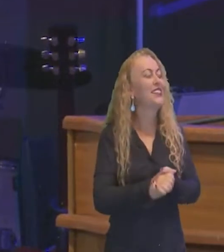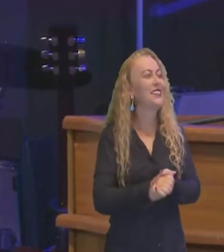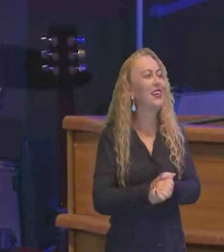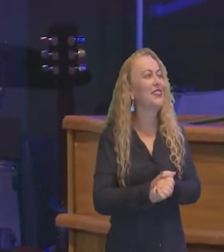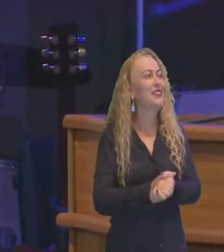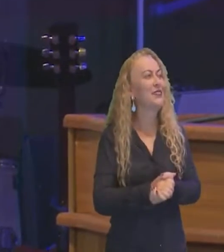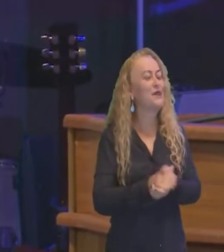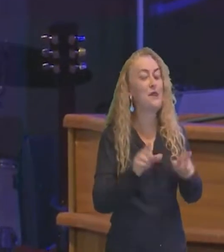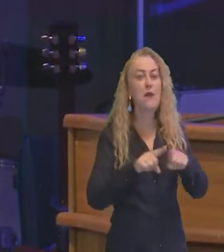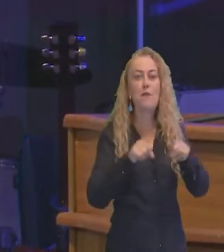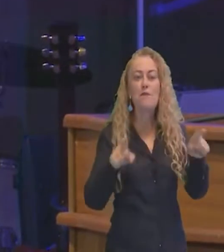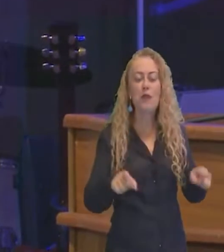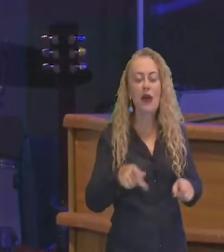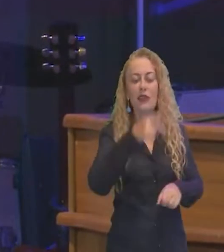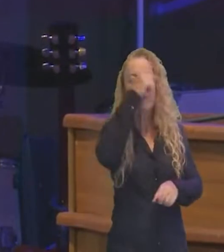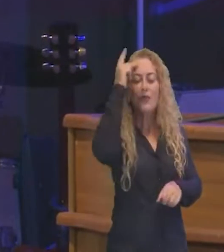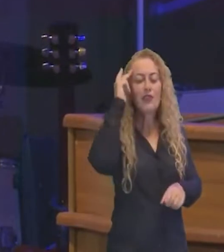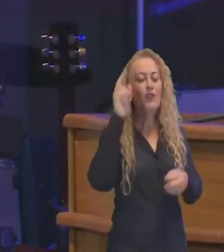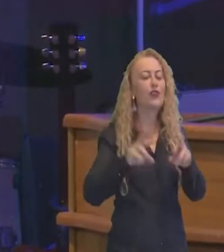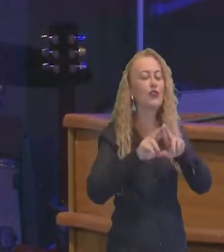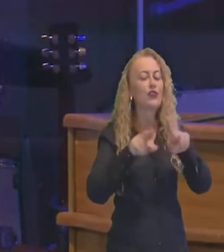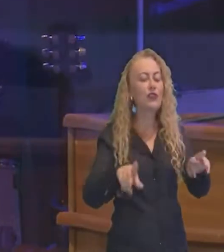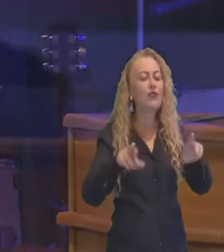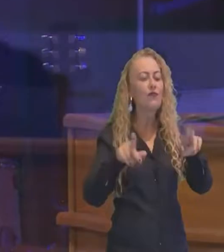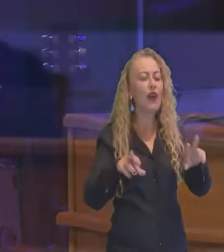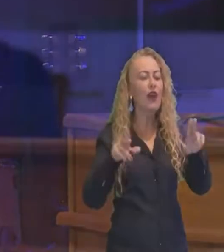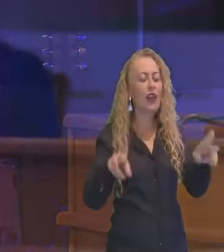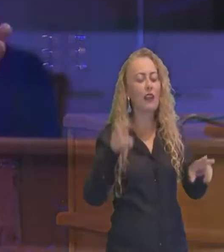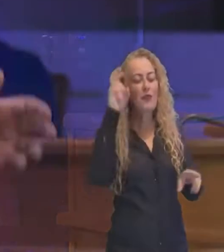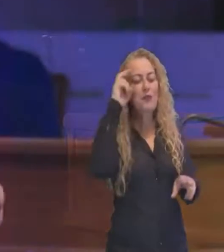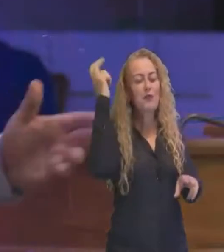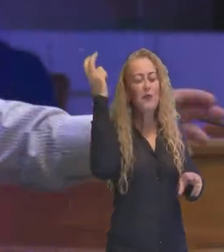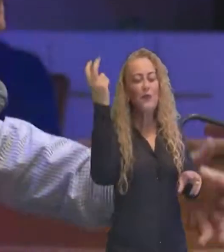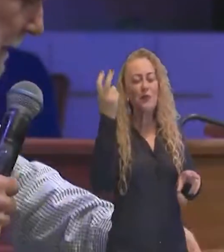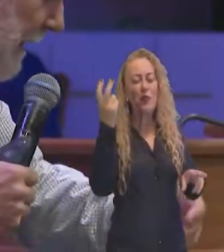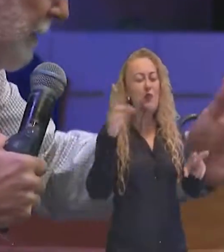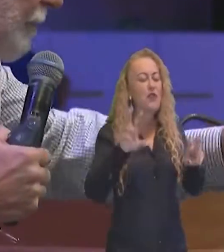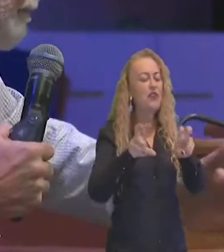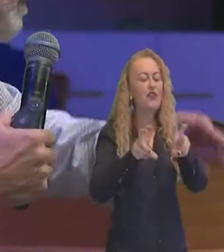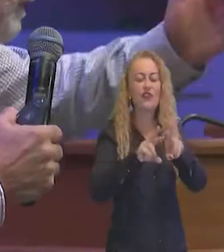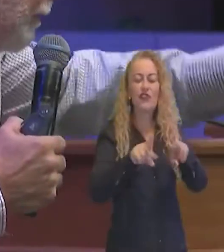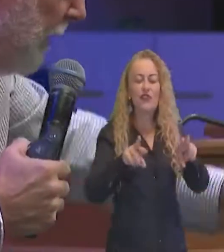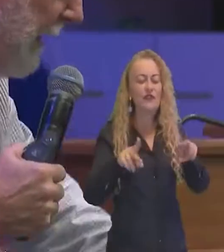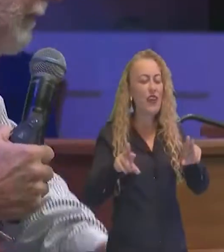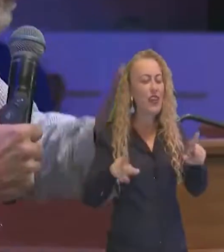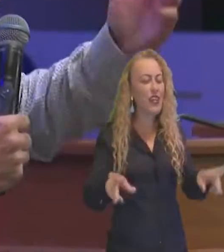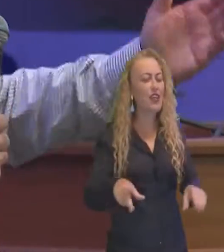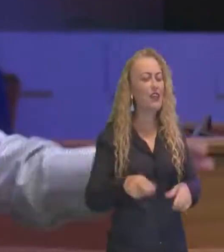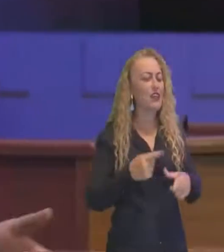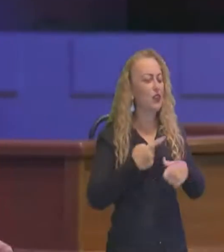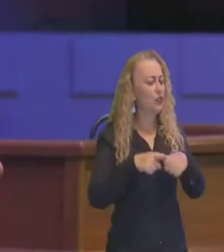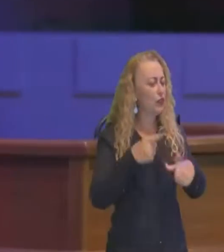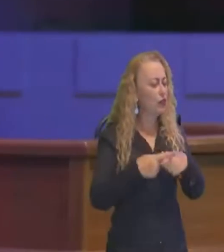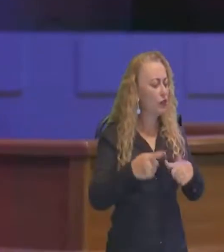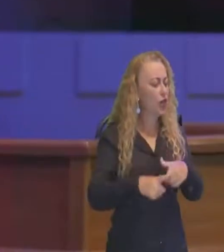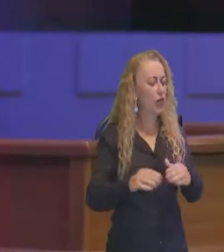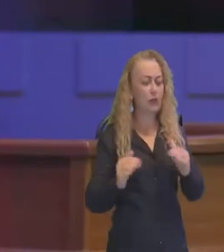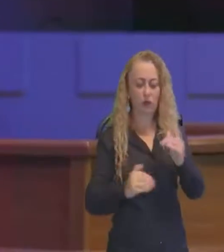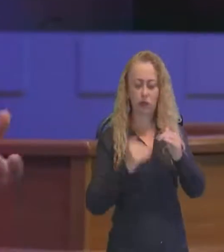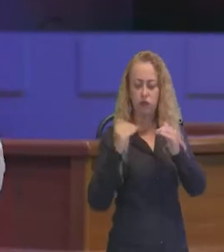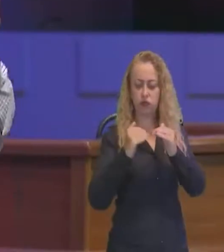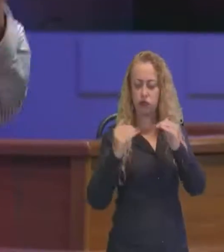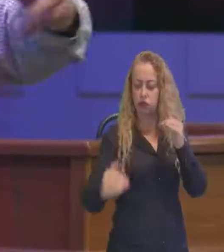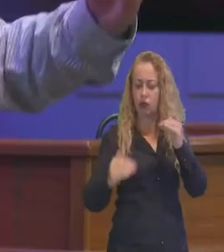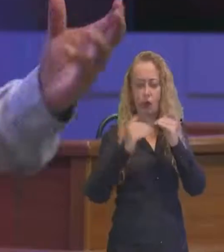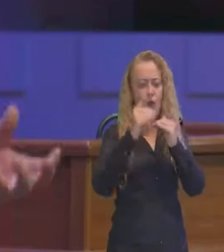pessoas diferentes, culturas absolutamente diferentes, incompatibilidades surgindo a todo instante, a todo